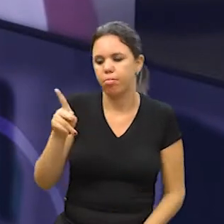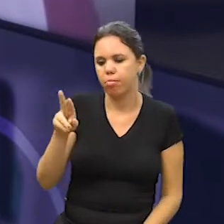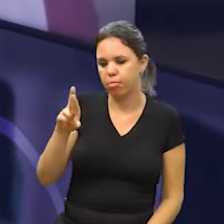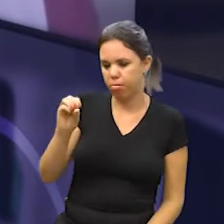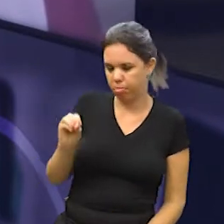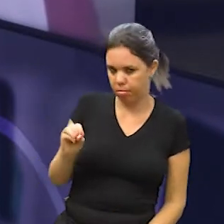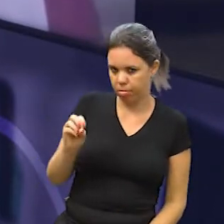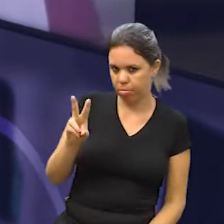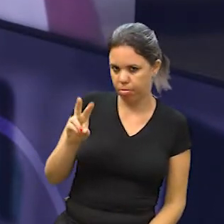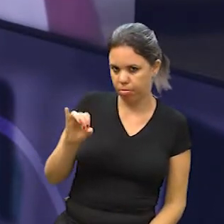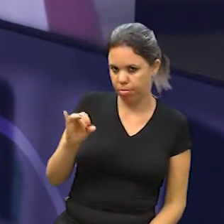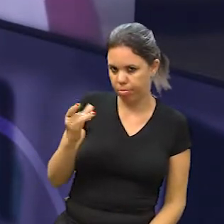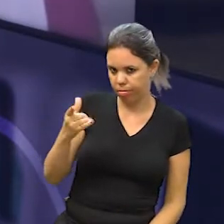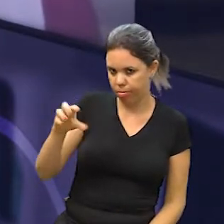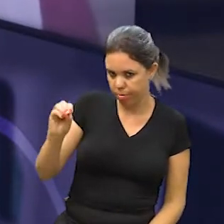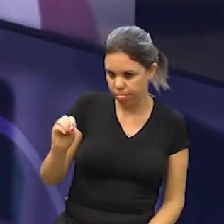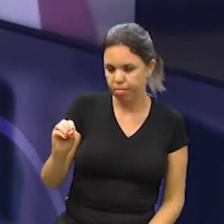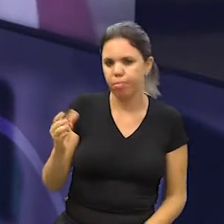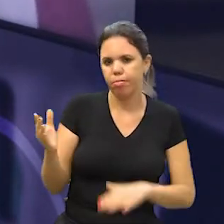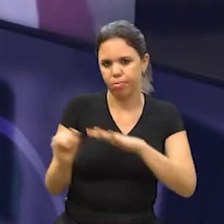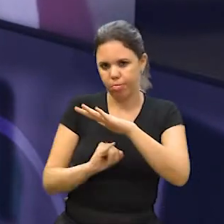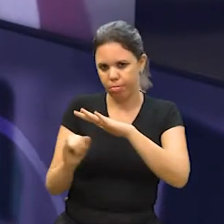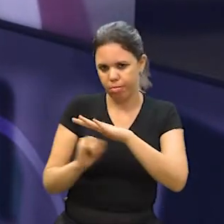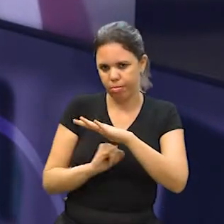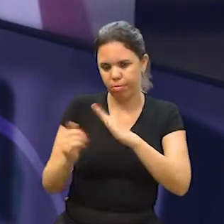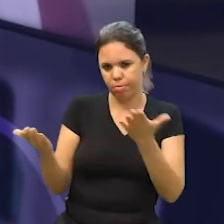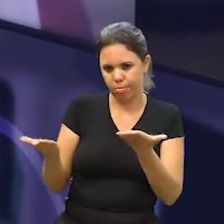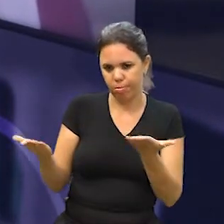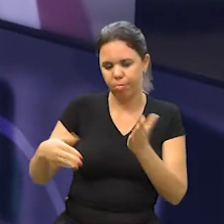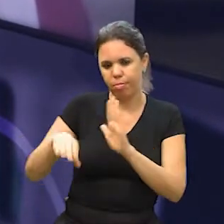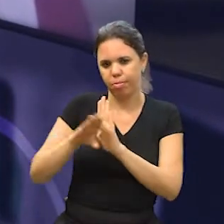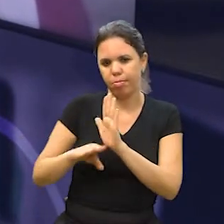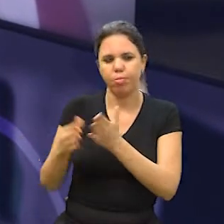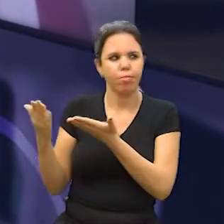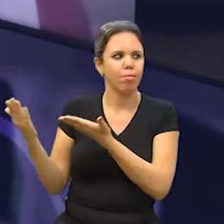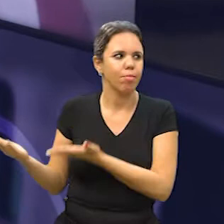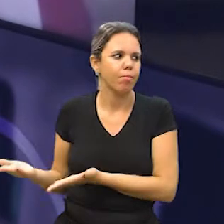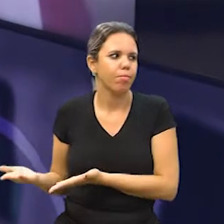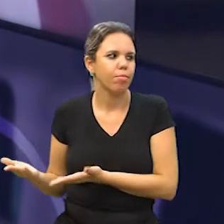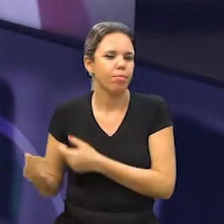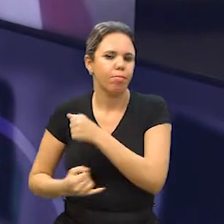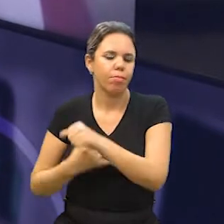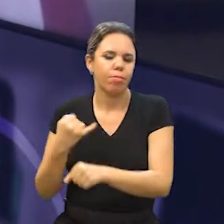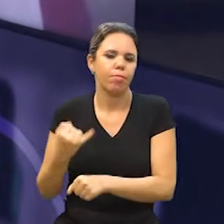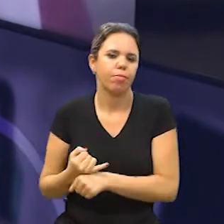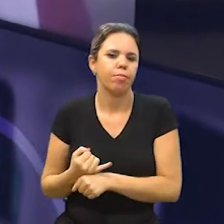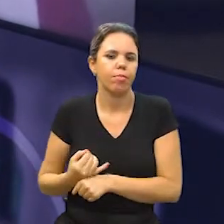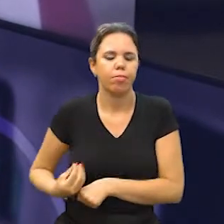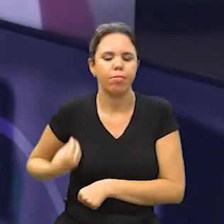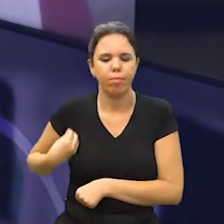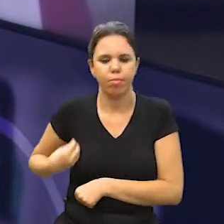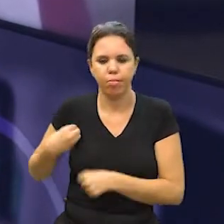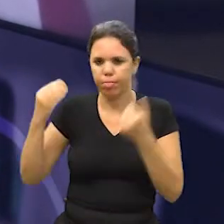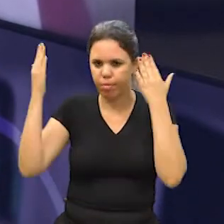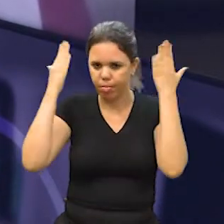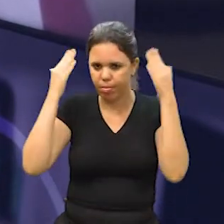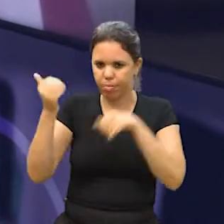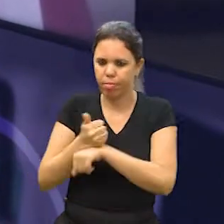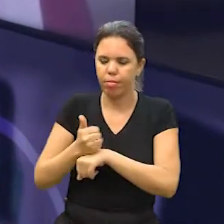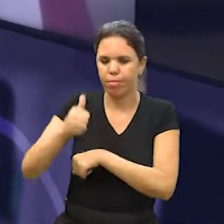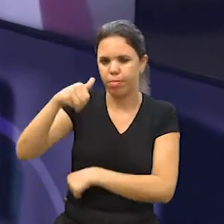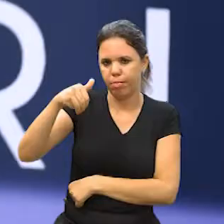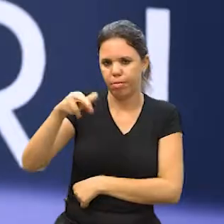Provisão, que é o nome da entidade de hoje do Mãos Solidárias, e comigo aqui, de forma remota, está a psicóloga